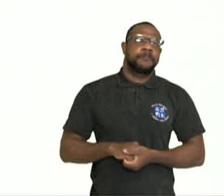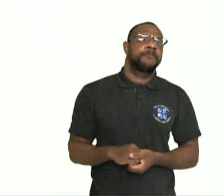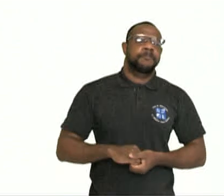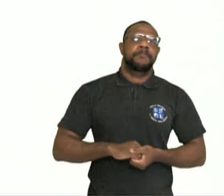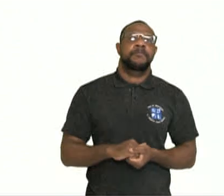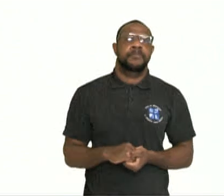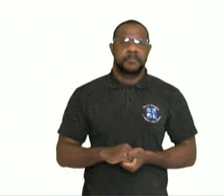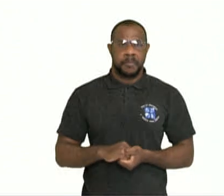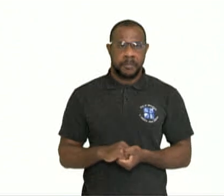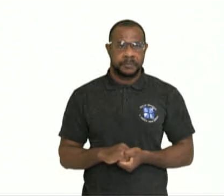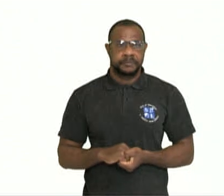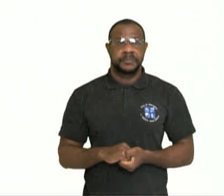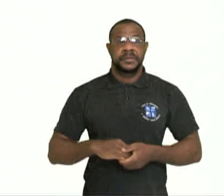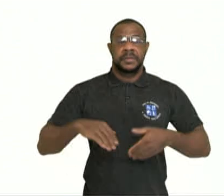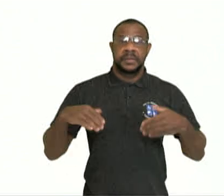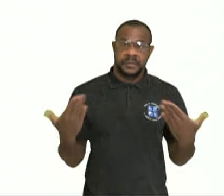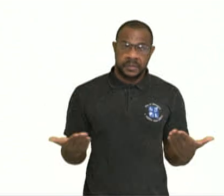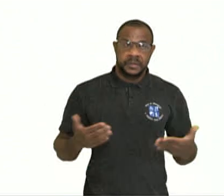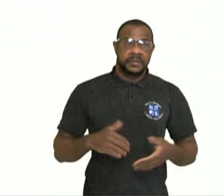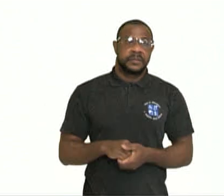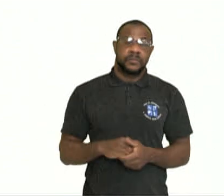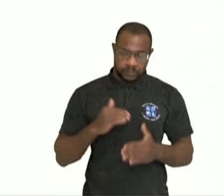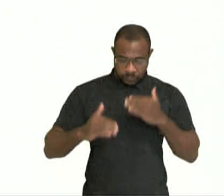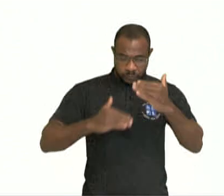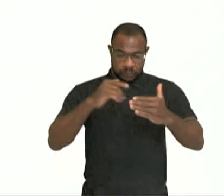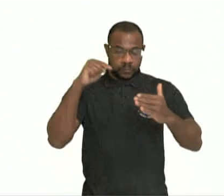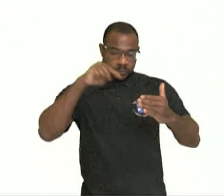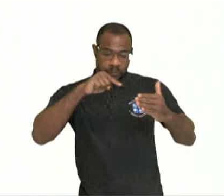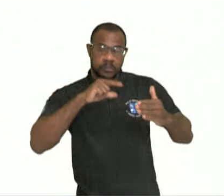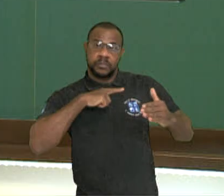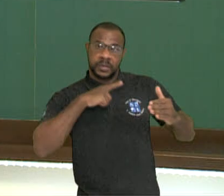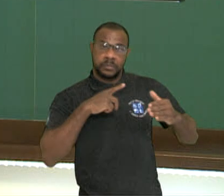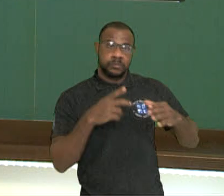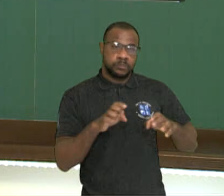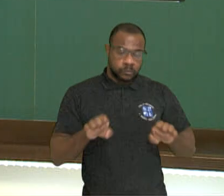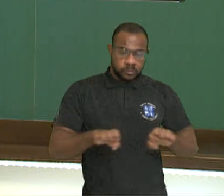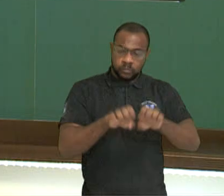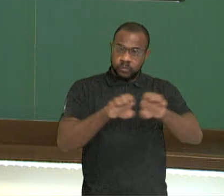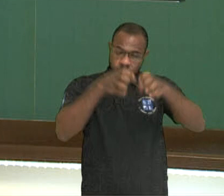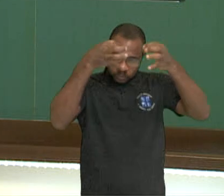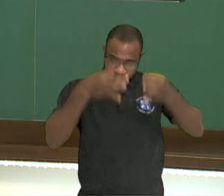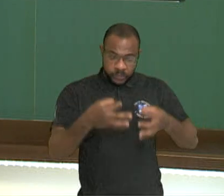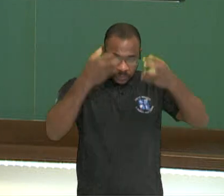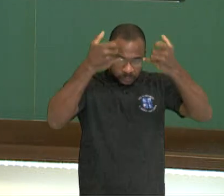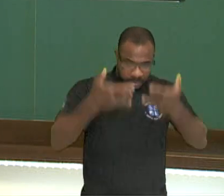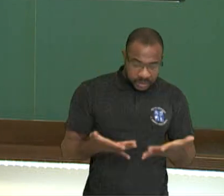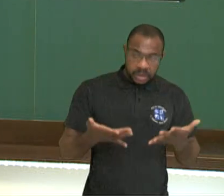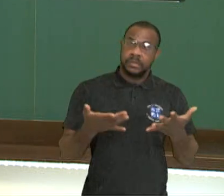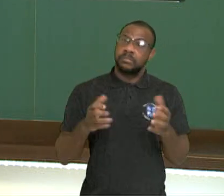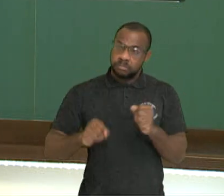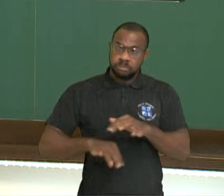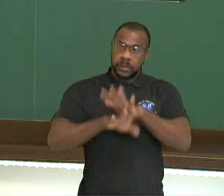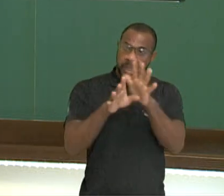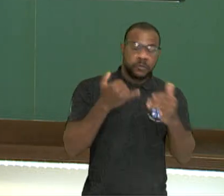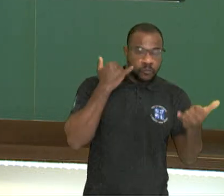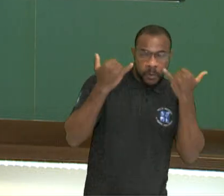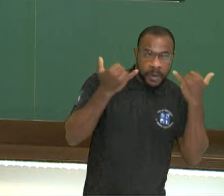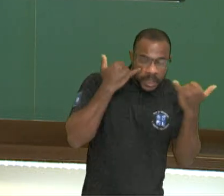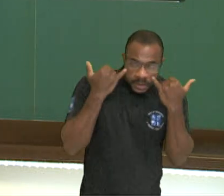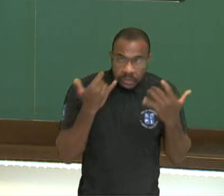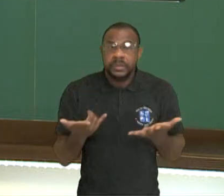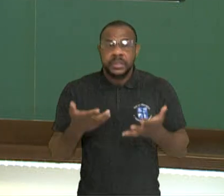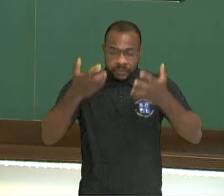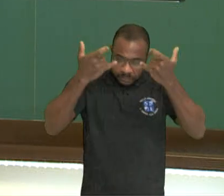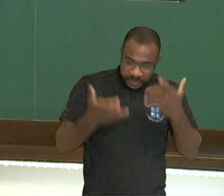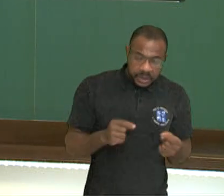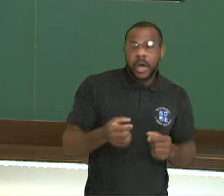vista de quem escreve. Então, no desenvolvimento, nós temos a sustentação, explicações, dados, informações que sustentam